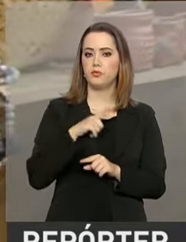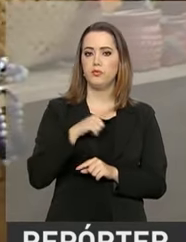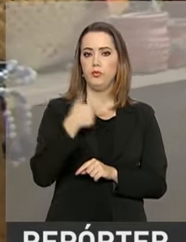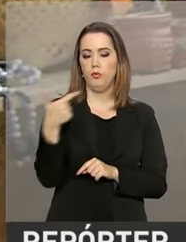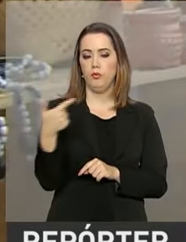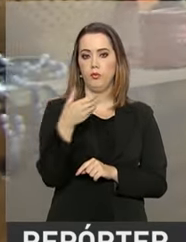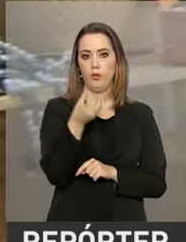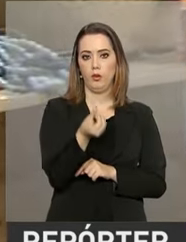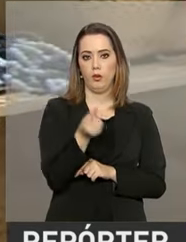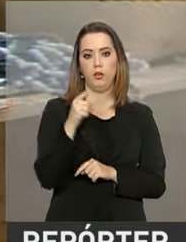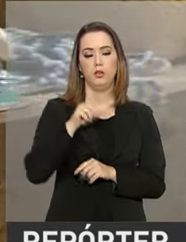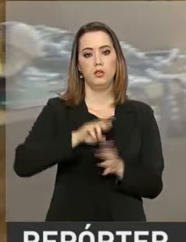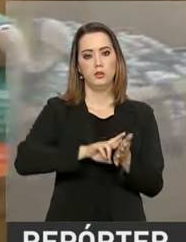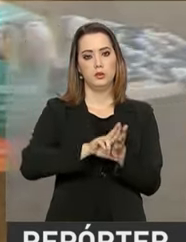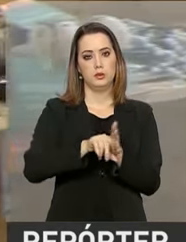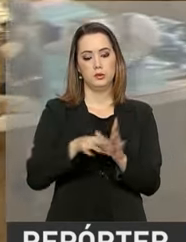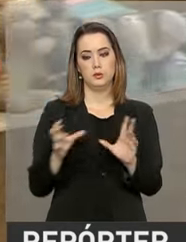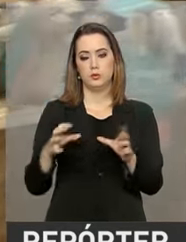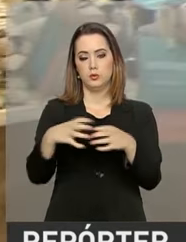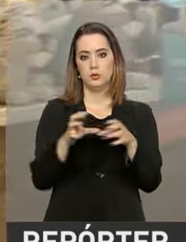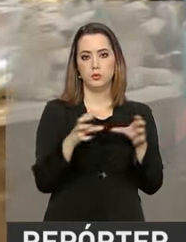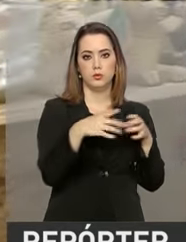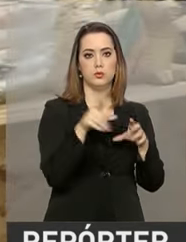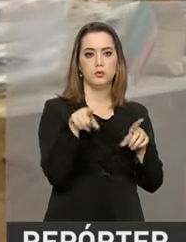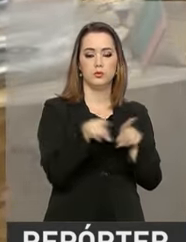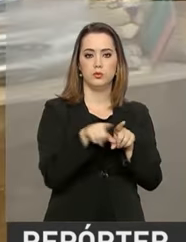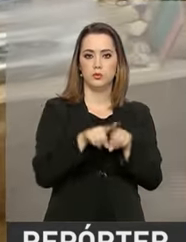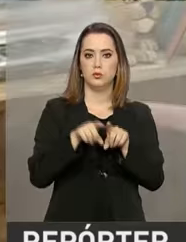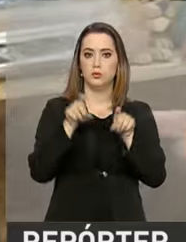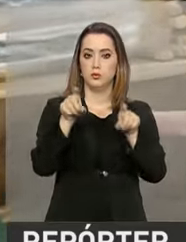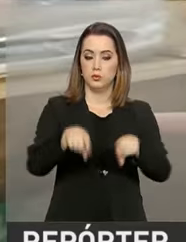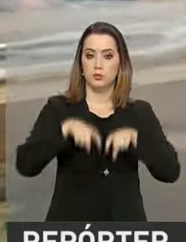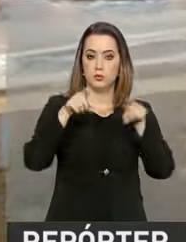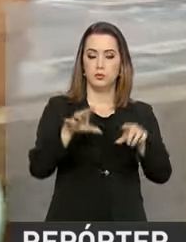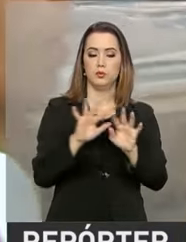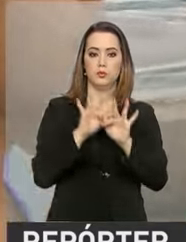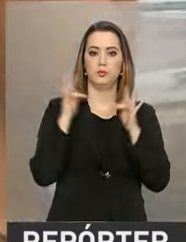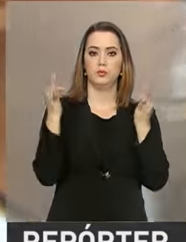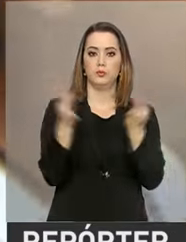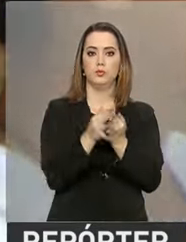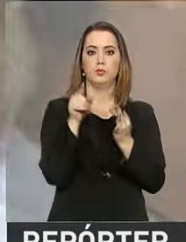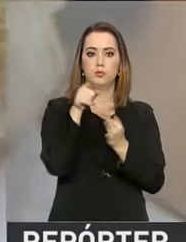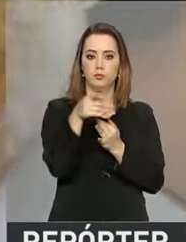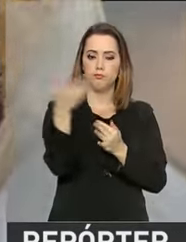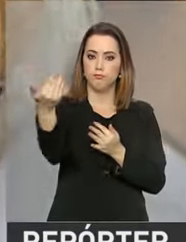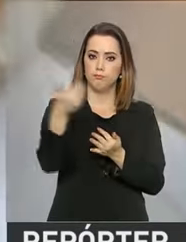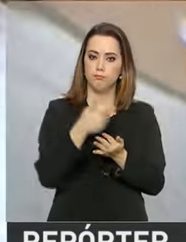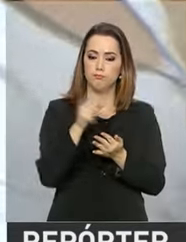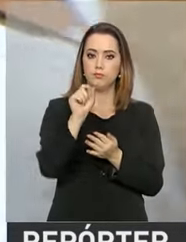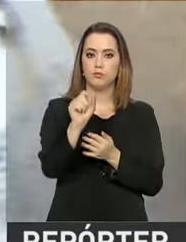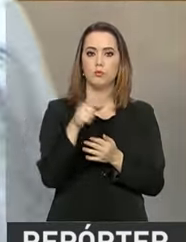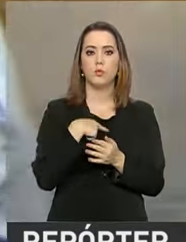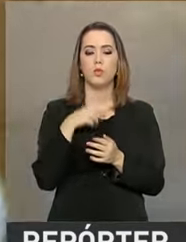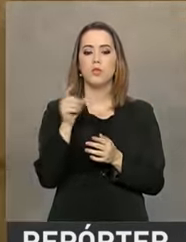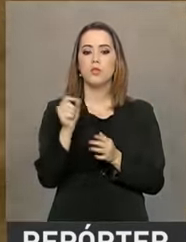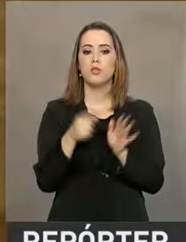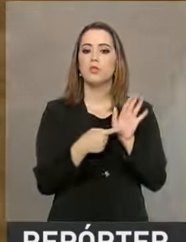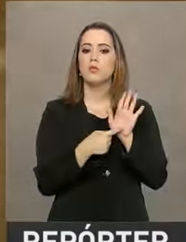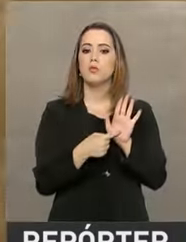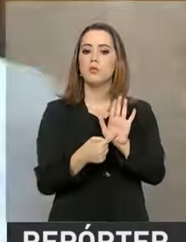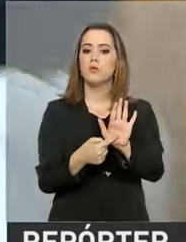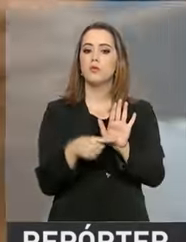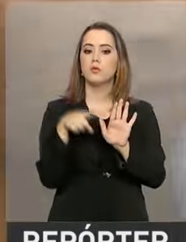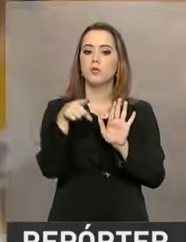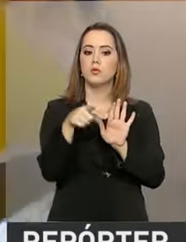Empreendimentos de povos e comunidades tradicionais e também da Agricultura Familiar o Cristiano trouxe lá do Rio Grande do Sul o artesanato da Aldeia